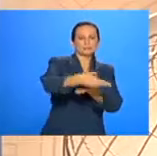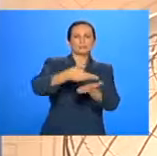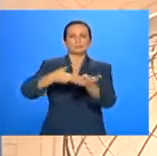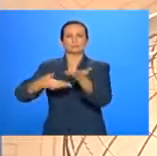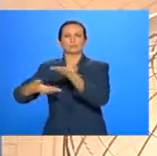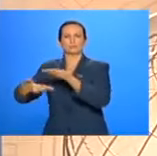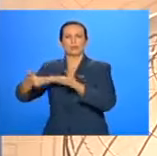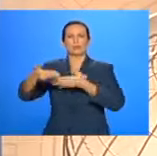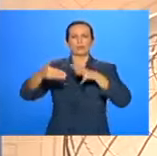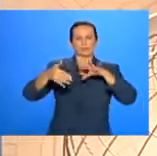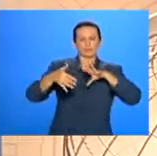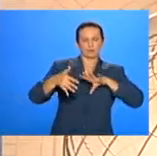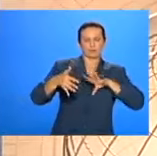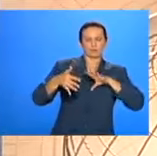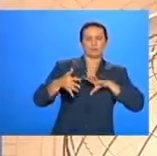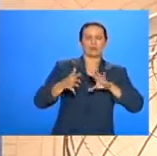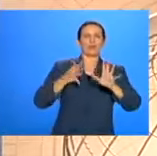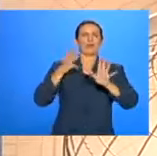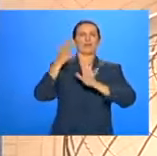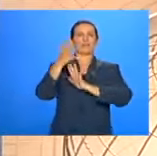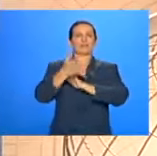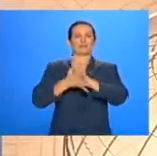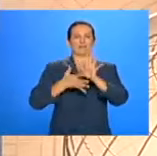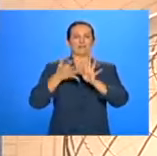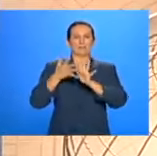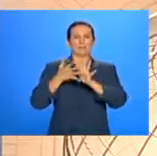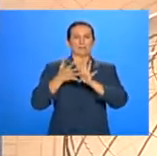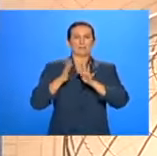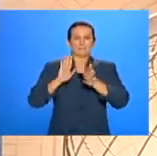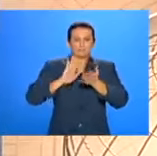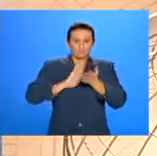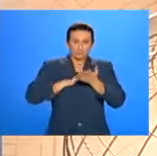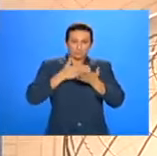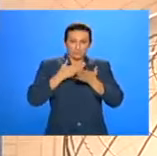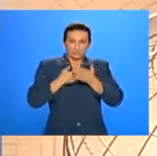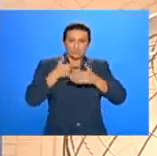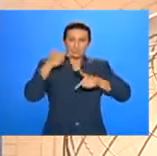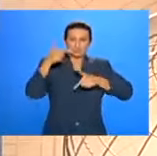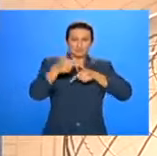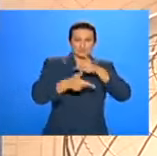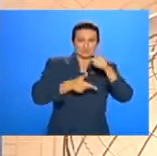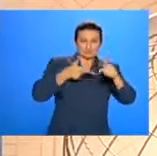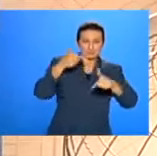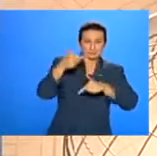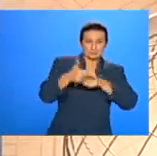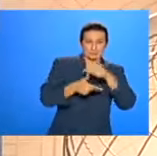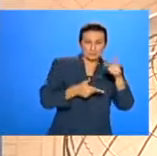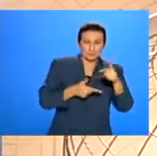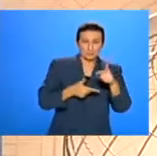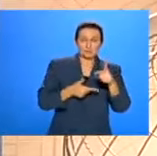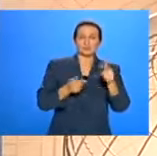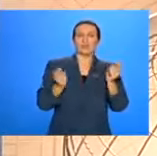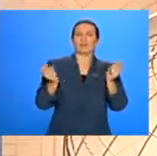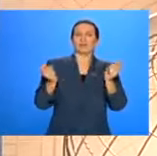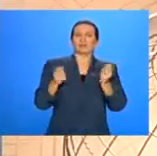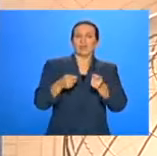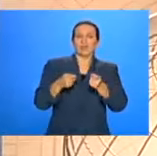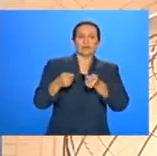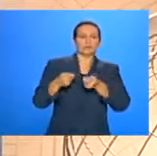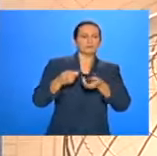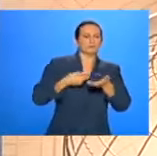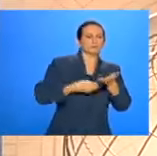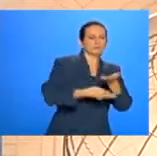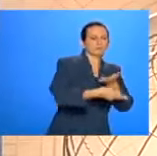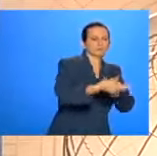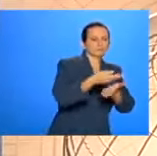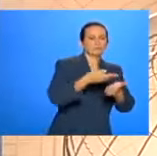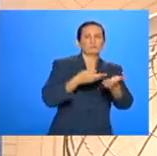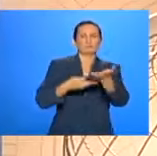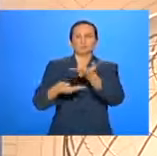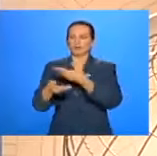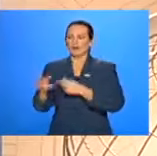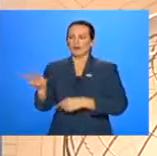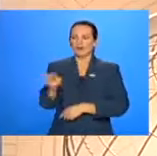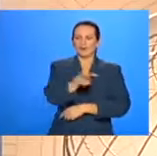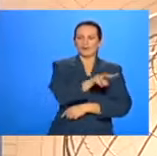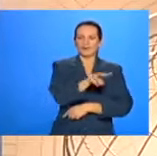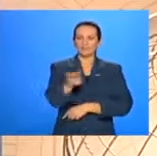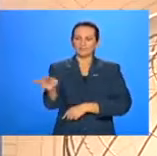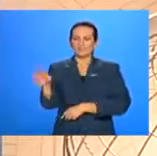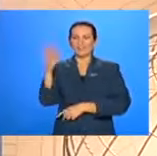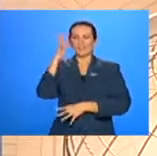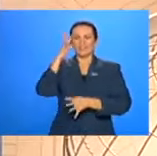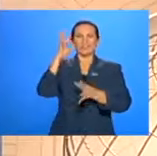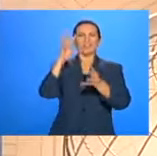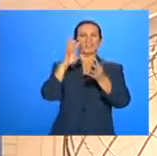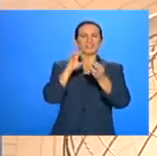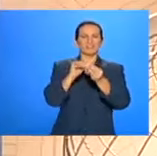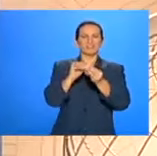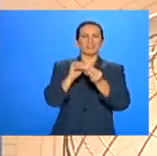Em seu trabalho, o intérprete possibilita tanto ao emissor quanto ao receptor de se entenderem nas